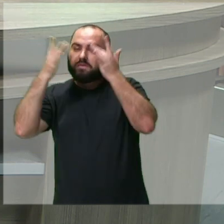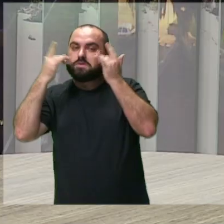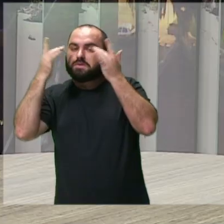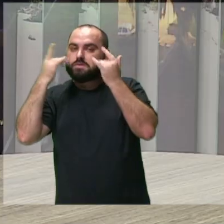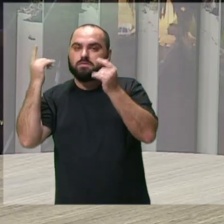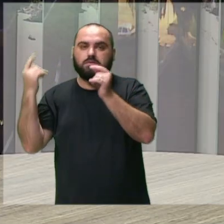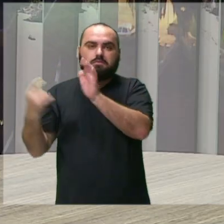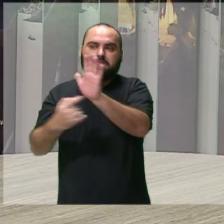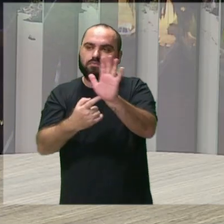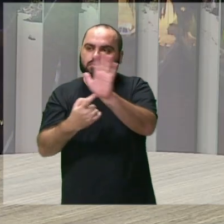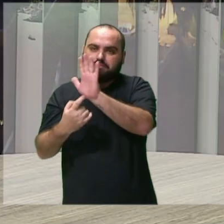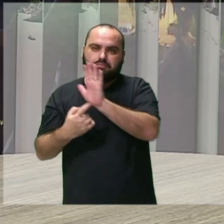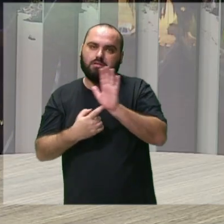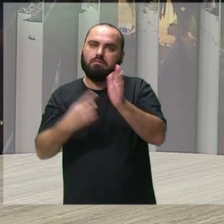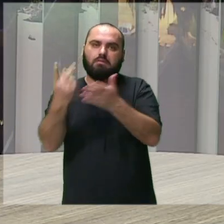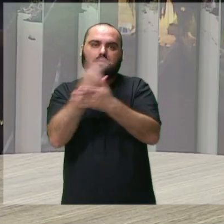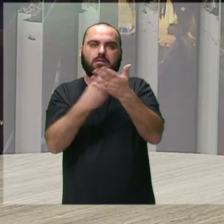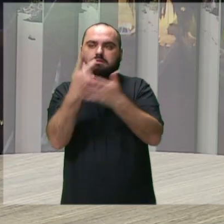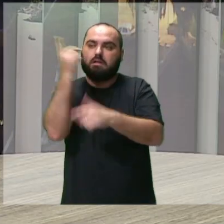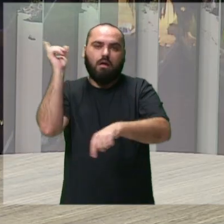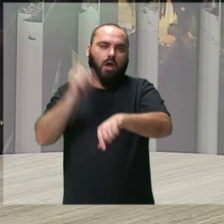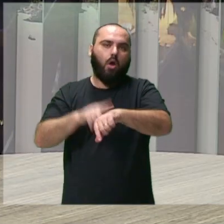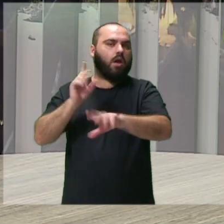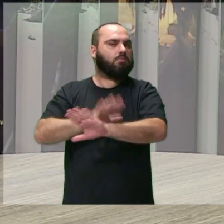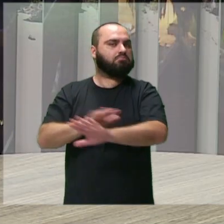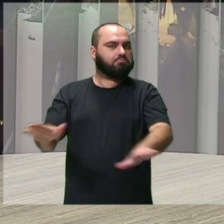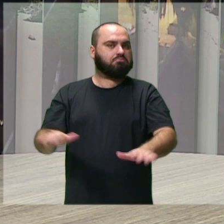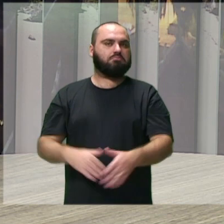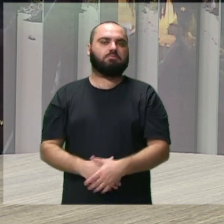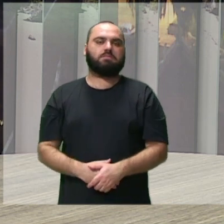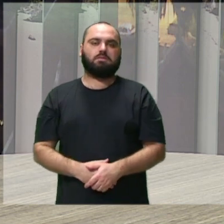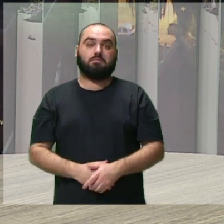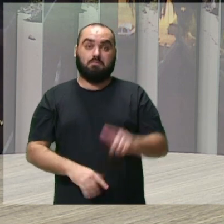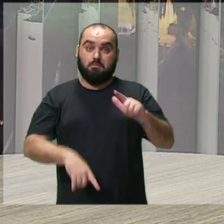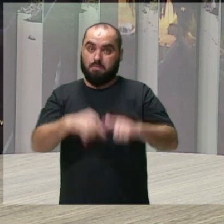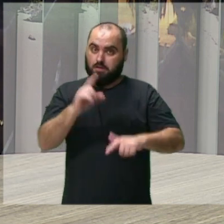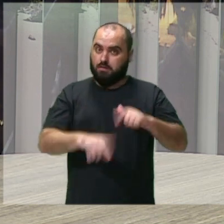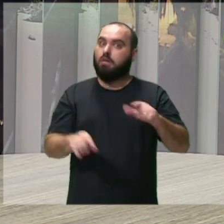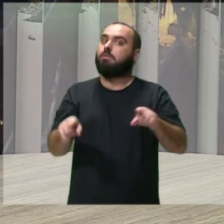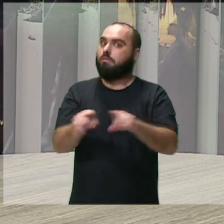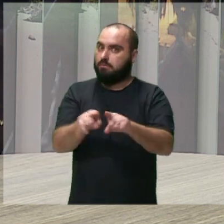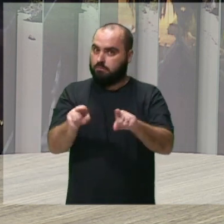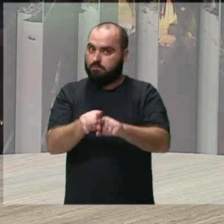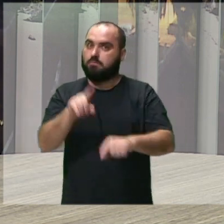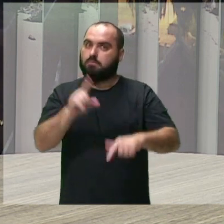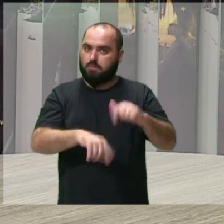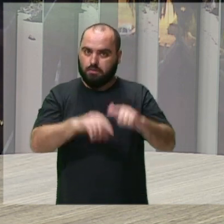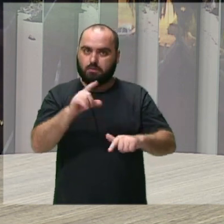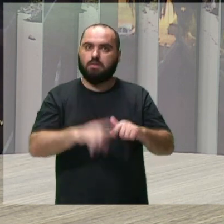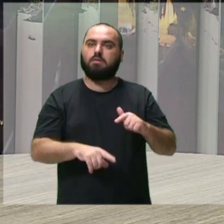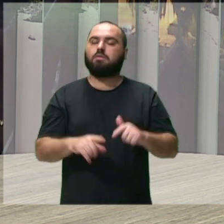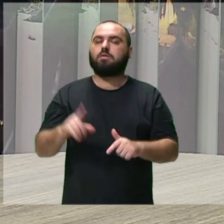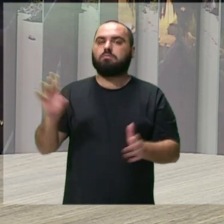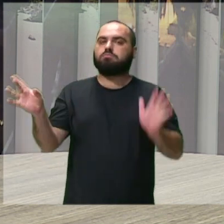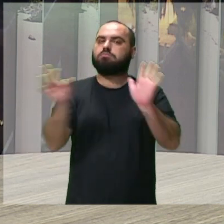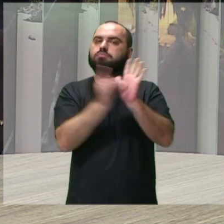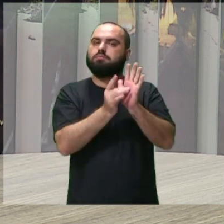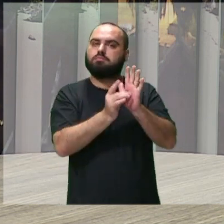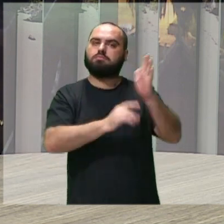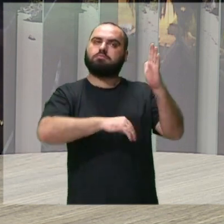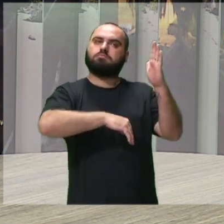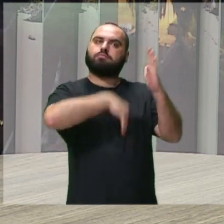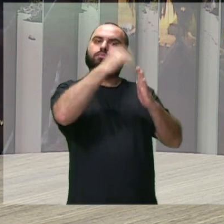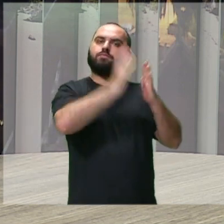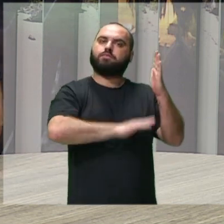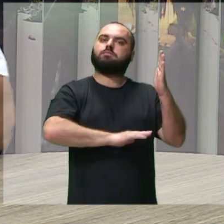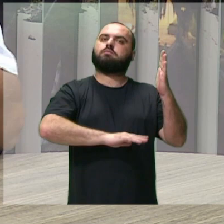e os elementos que estão sendo usados na hora. O material também, seja lá a colagem, a tinta,